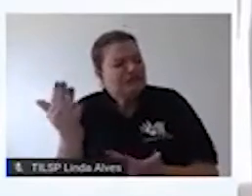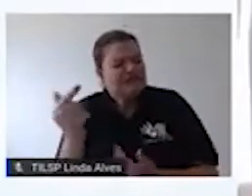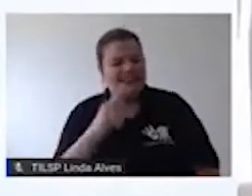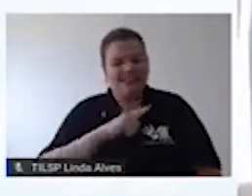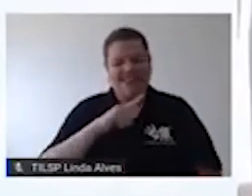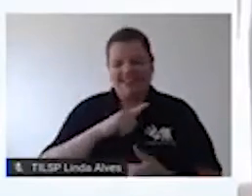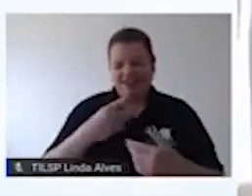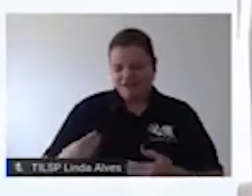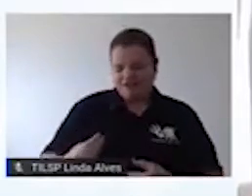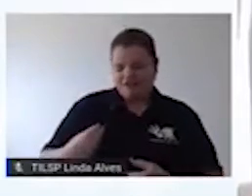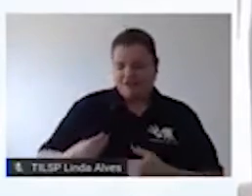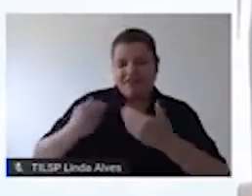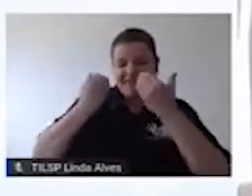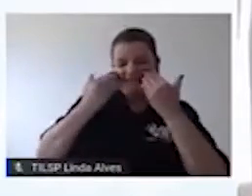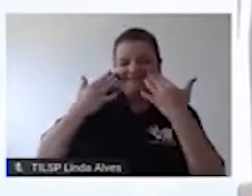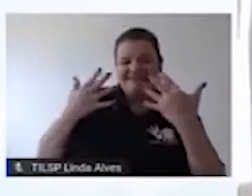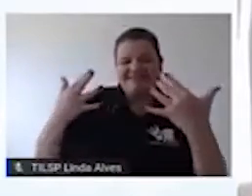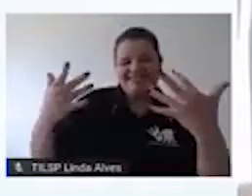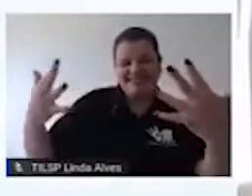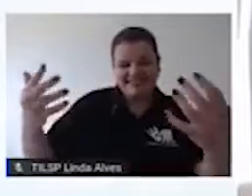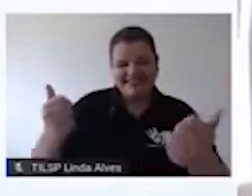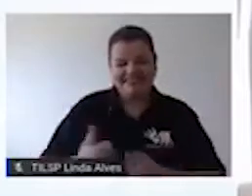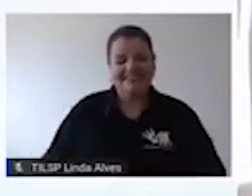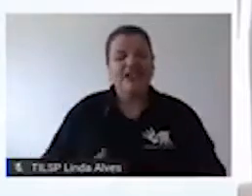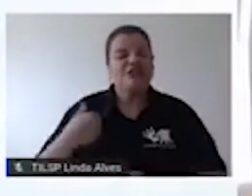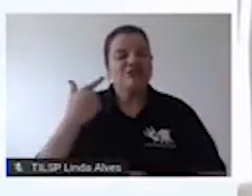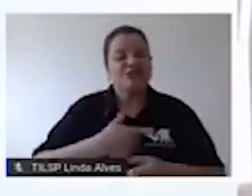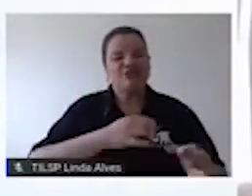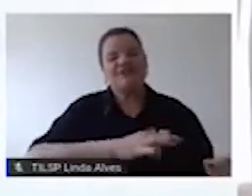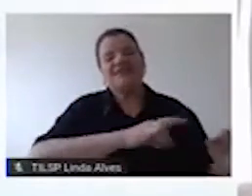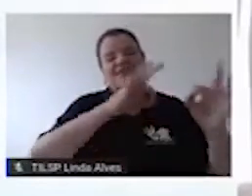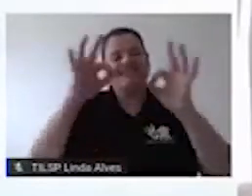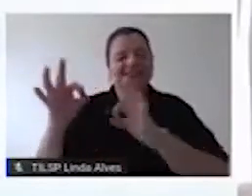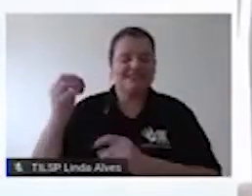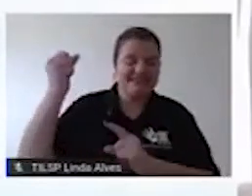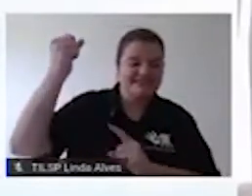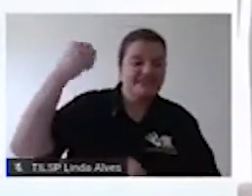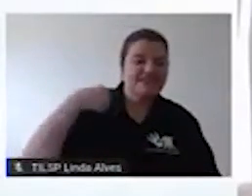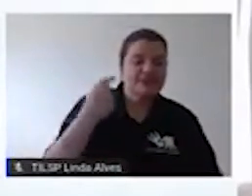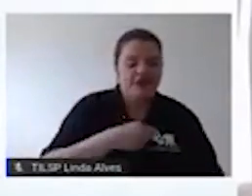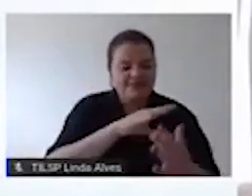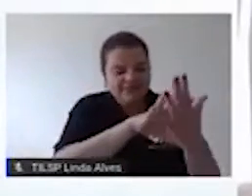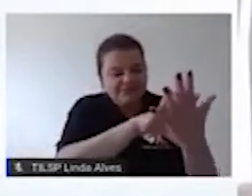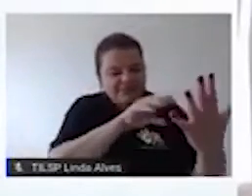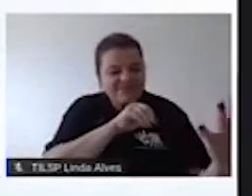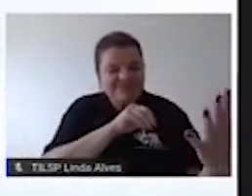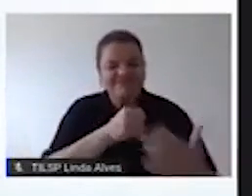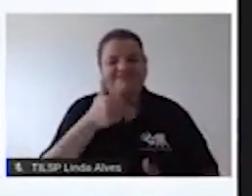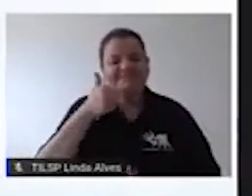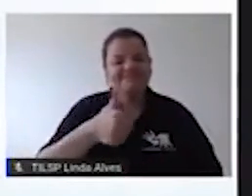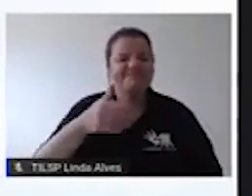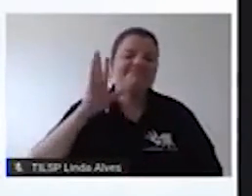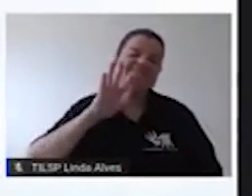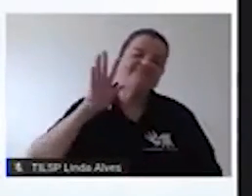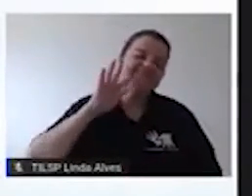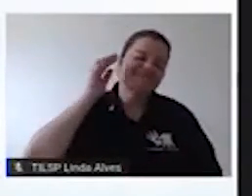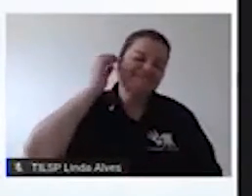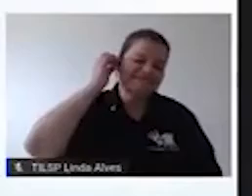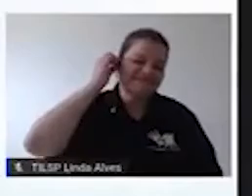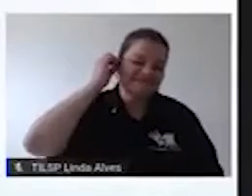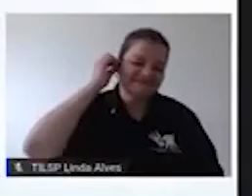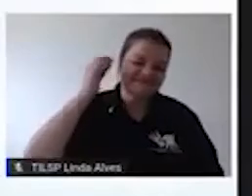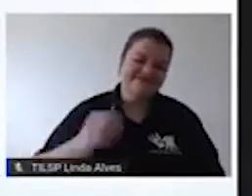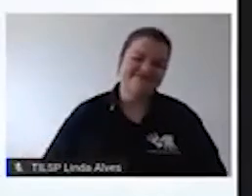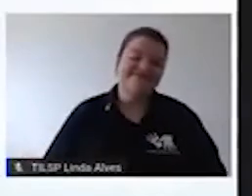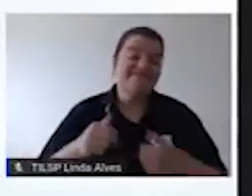brilhar, muito o que fazer. A gente vai acompanhando aqui e vai se inspirando em você, que é bem bacana. Ver que é possível,